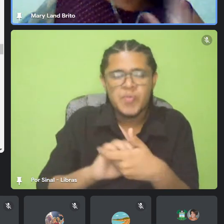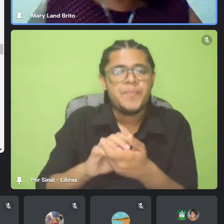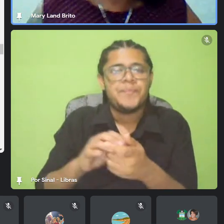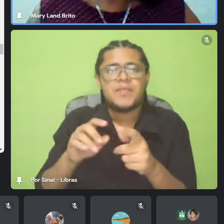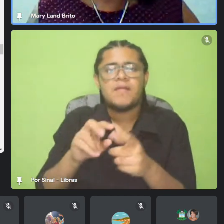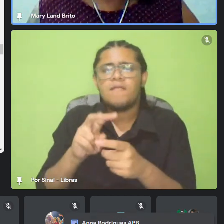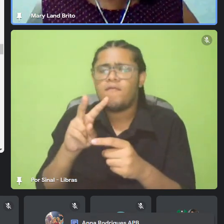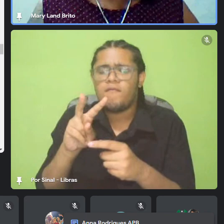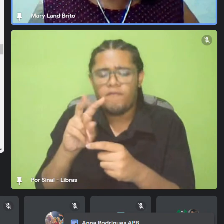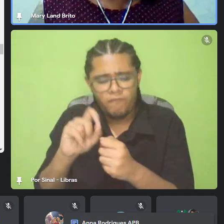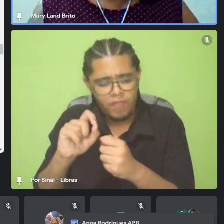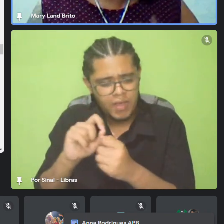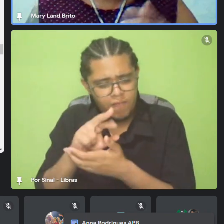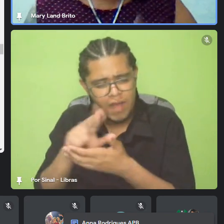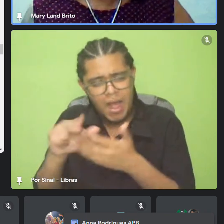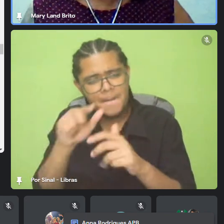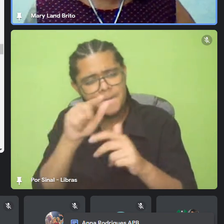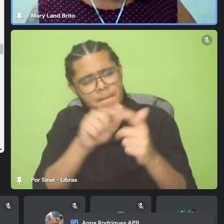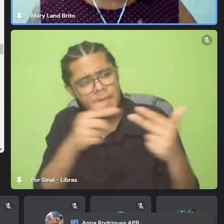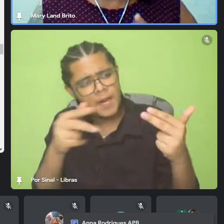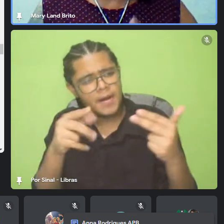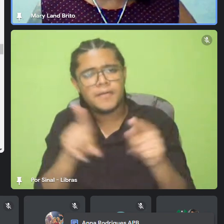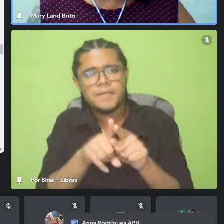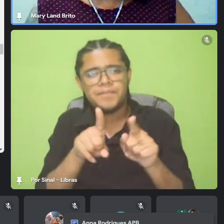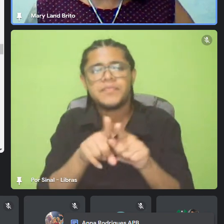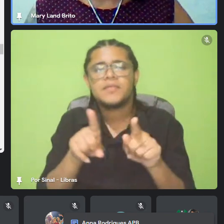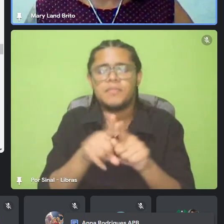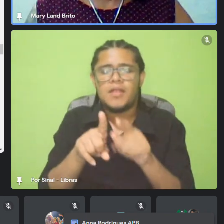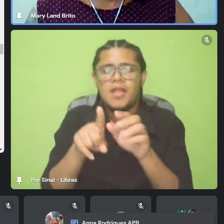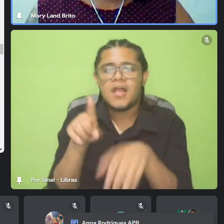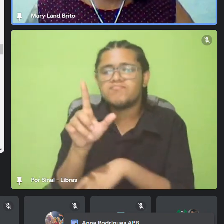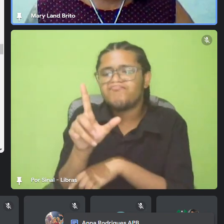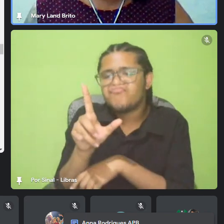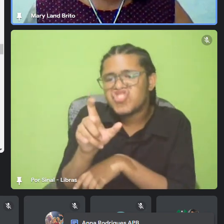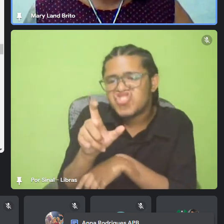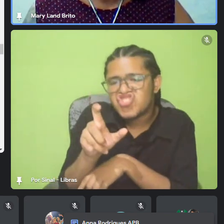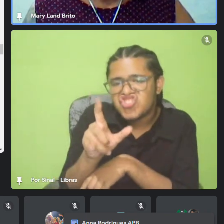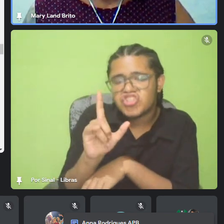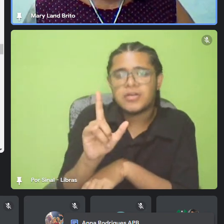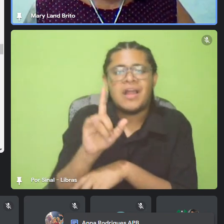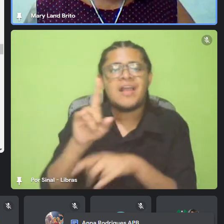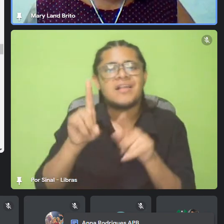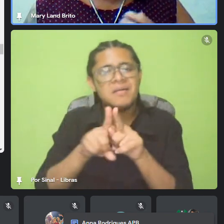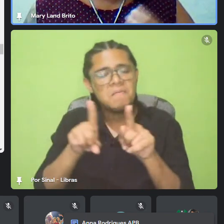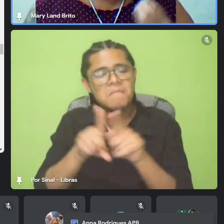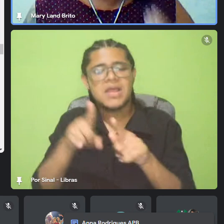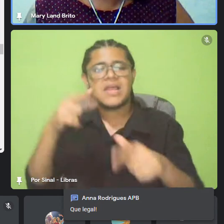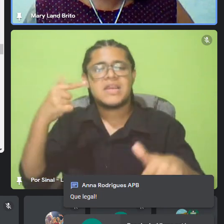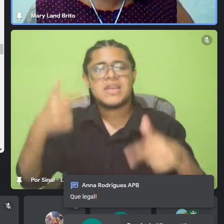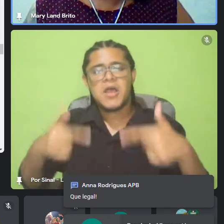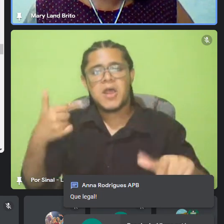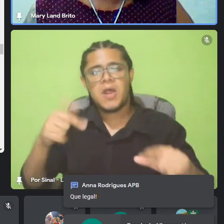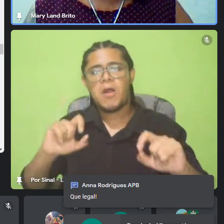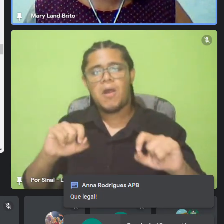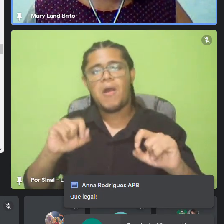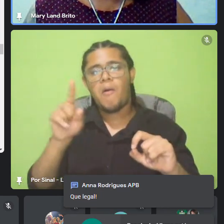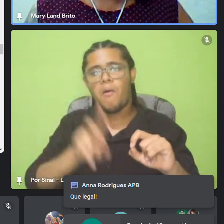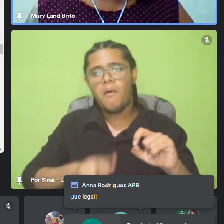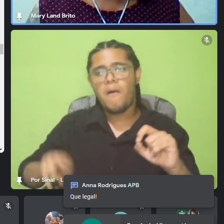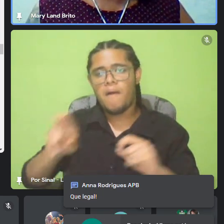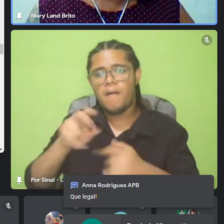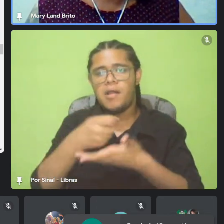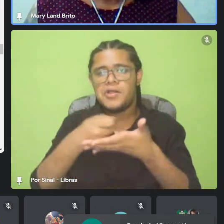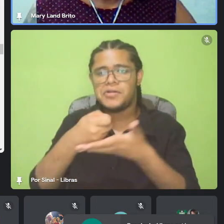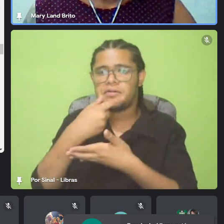diversos tipos de express, trabalha com as plantas, diversos tipos de